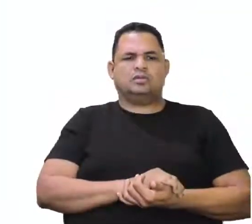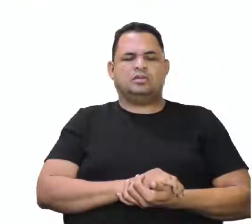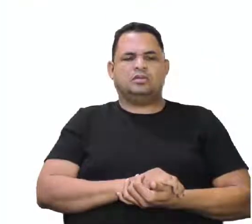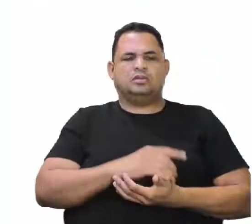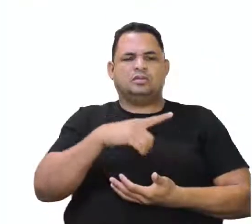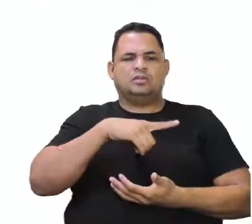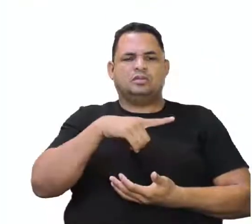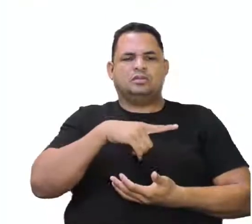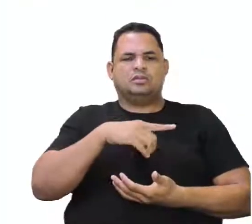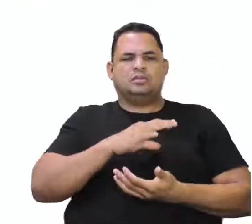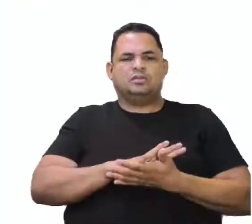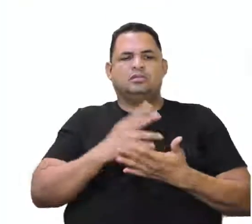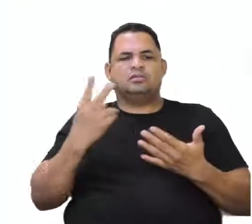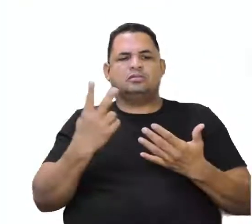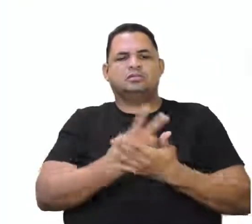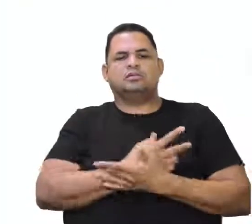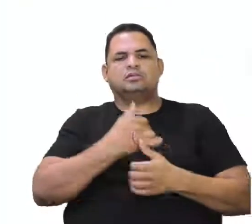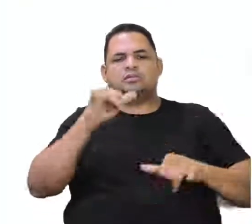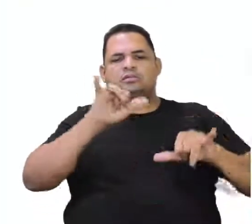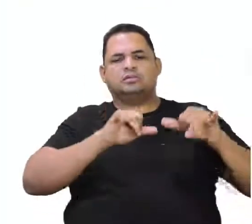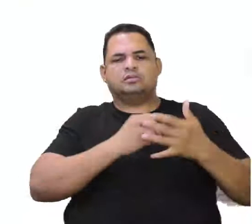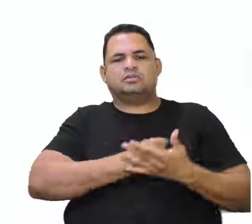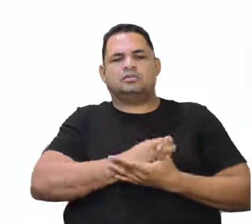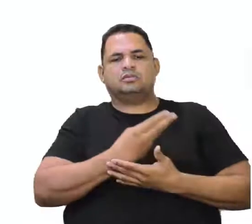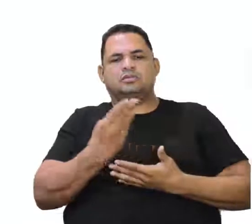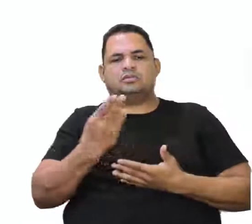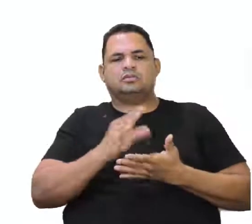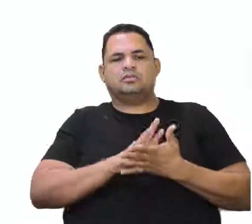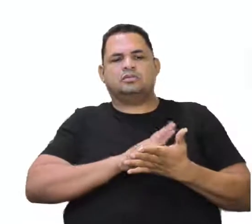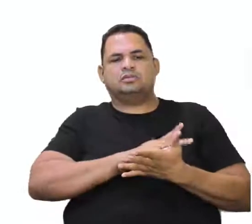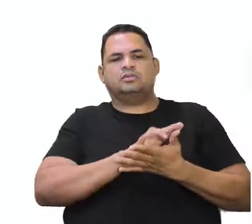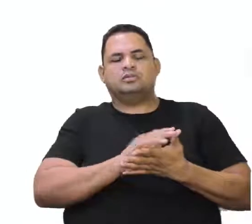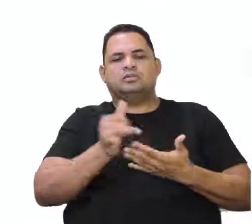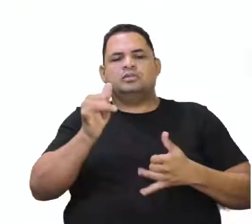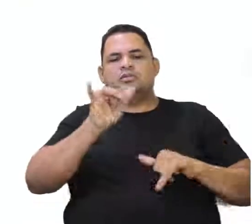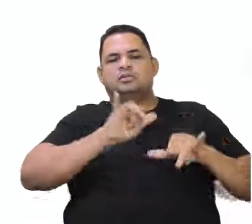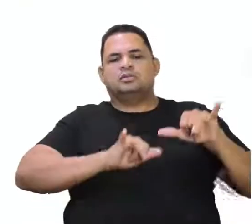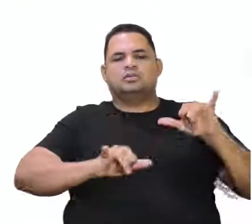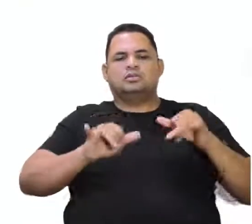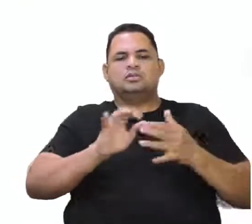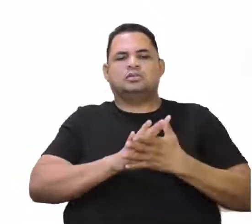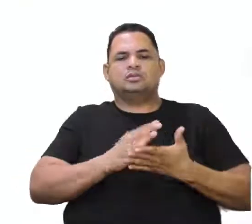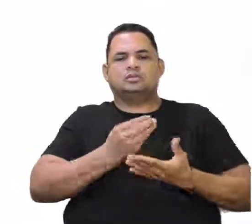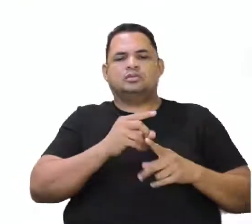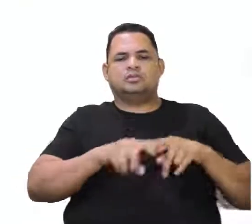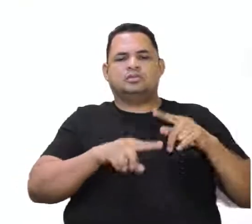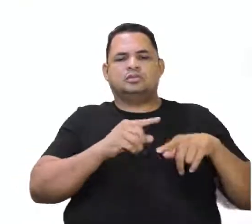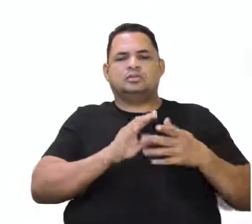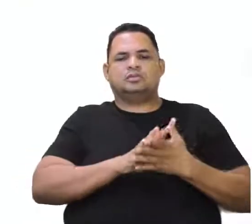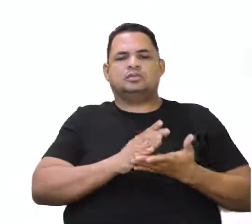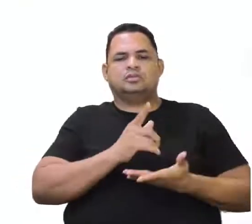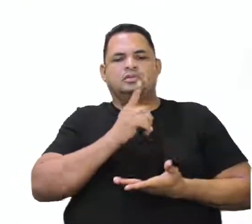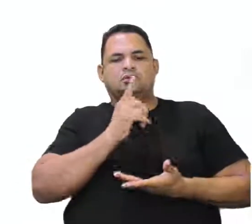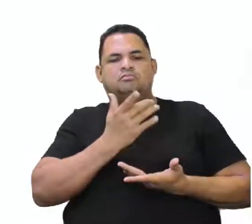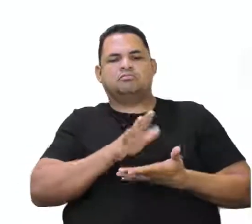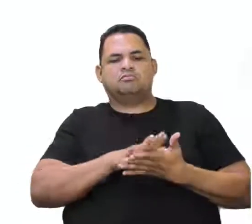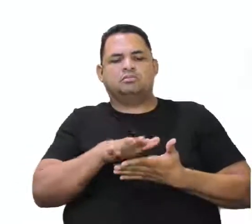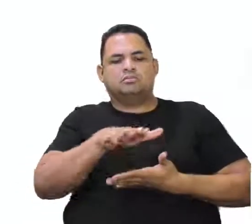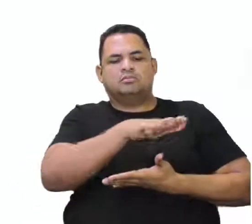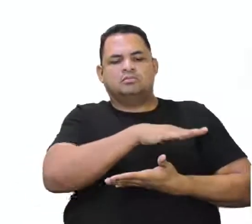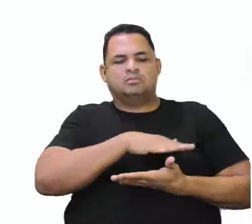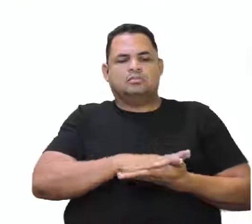a gente tem também os fatores químicos, quantidade relativa dos diversos elementos químicos presentes no